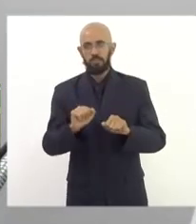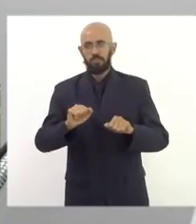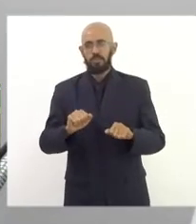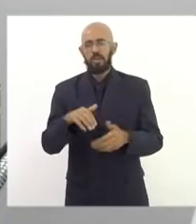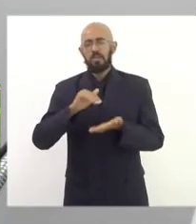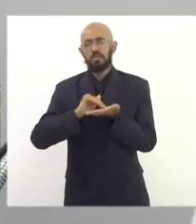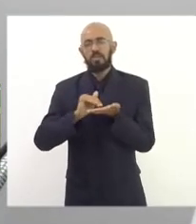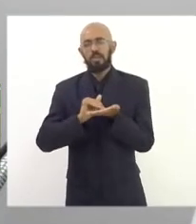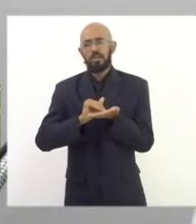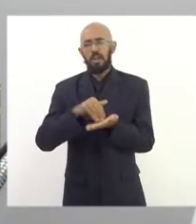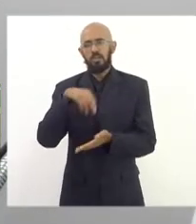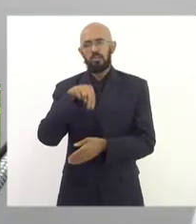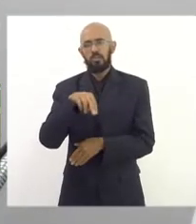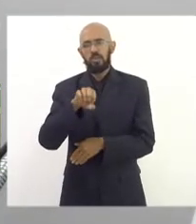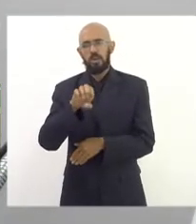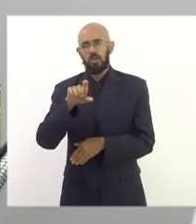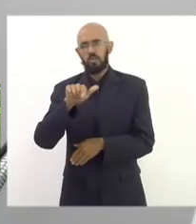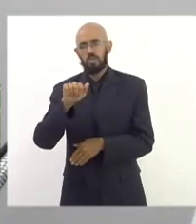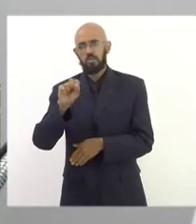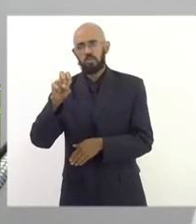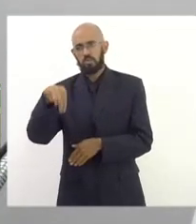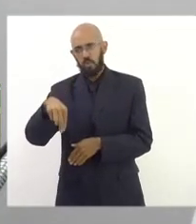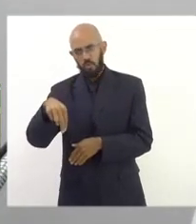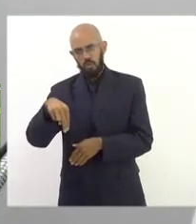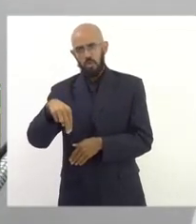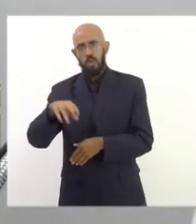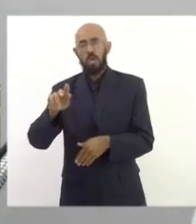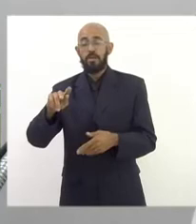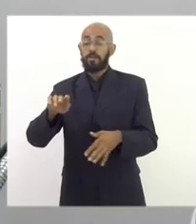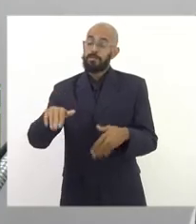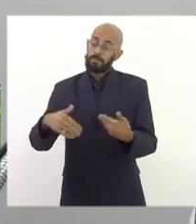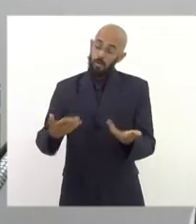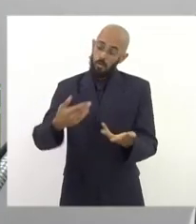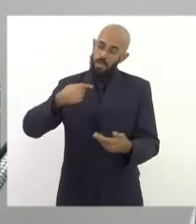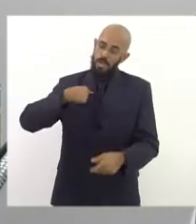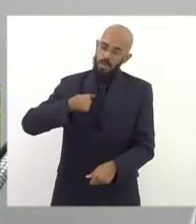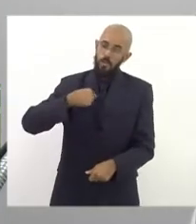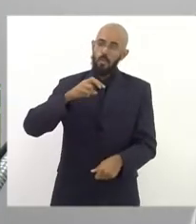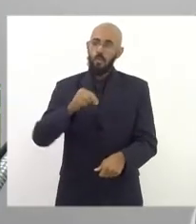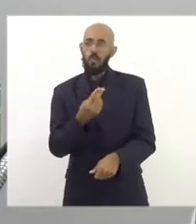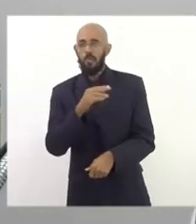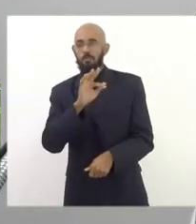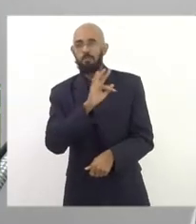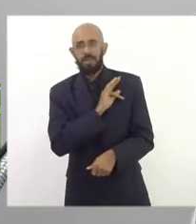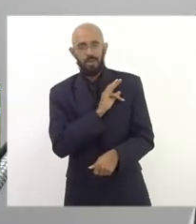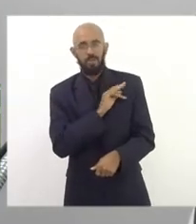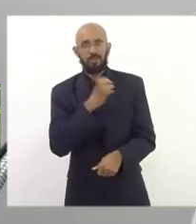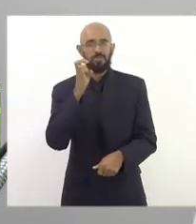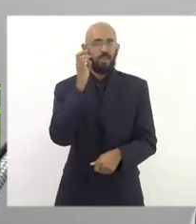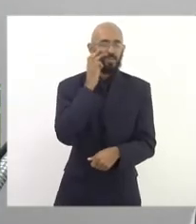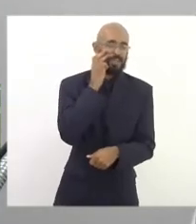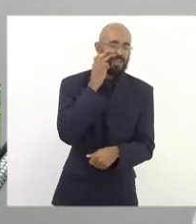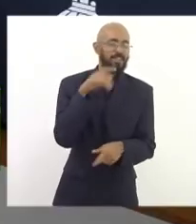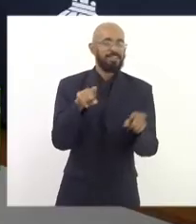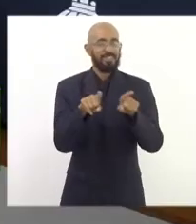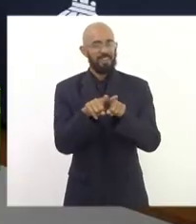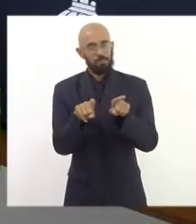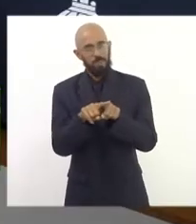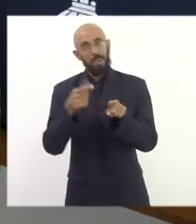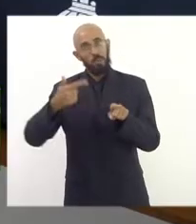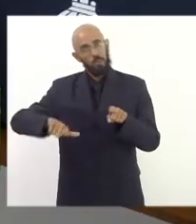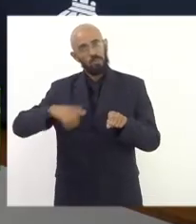Nelson, por acaso ou não, eu, Marta Rocha e Valdeque, entre